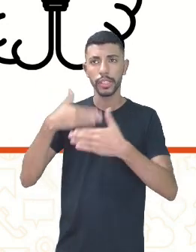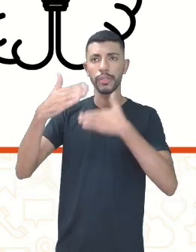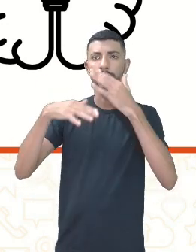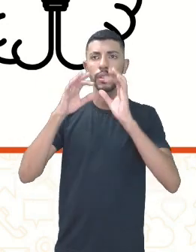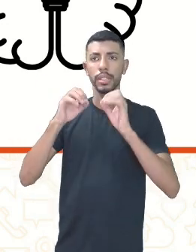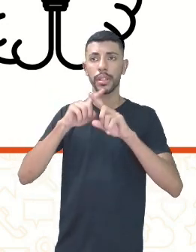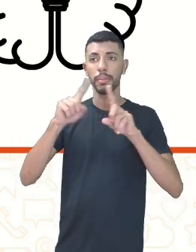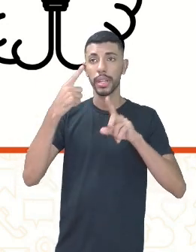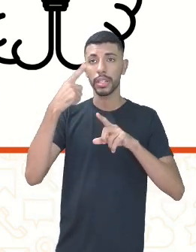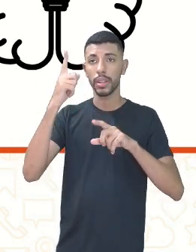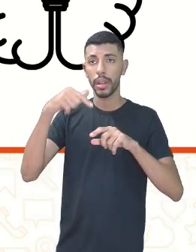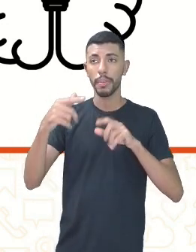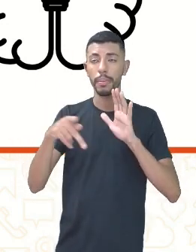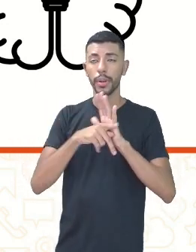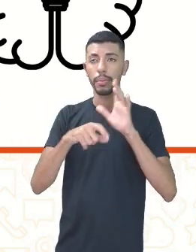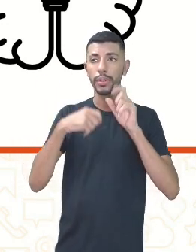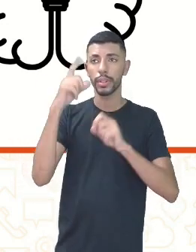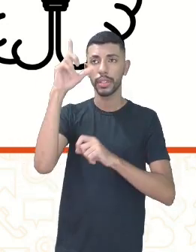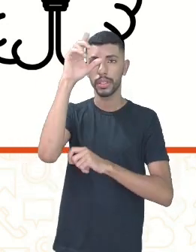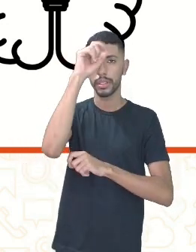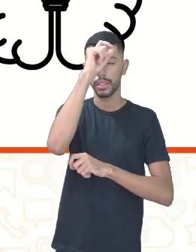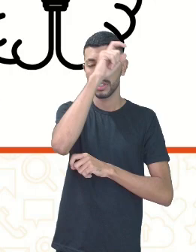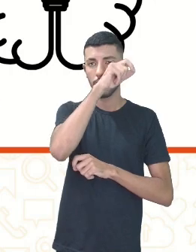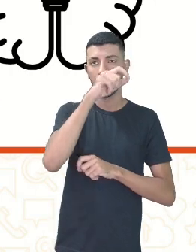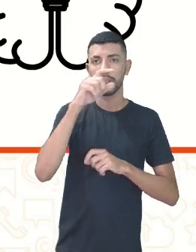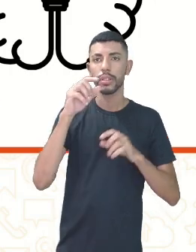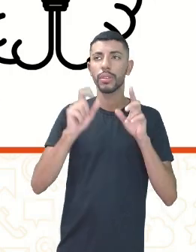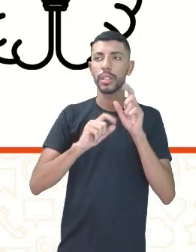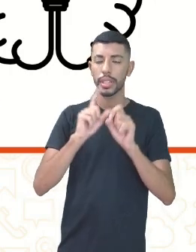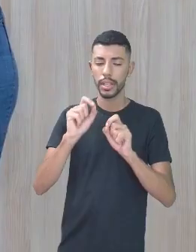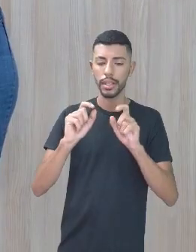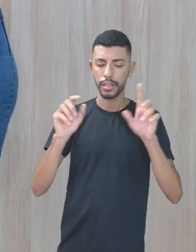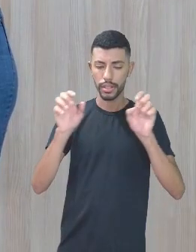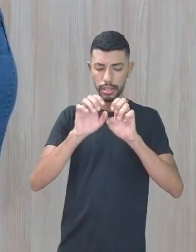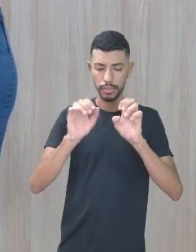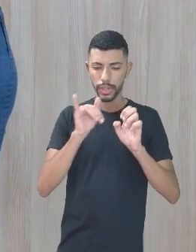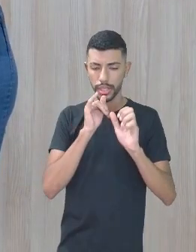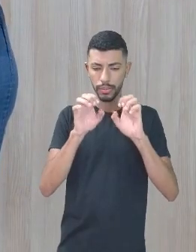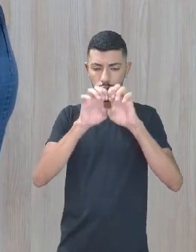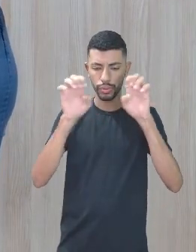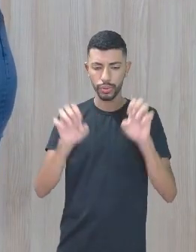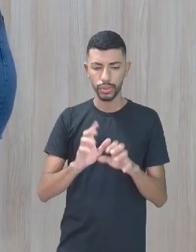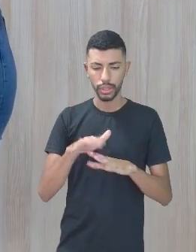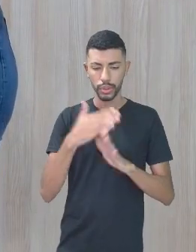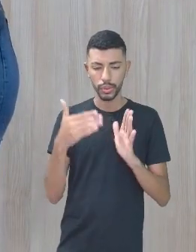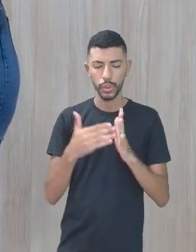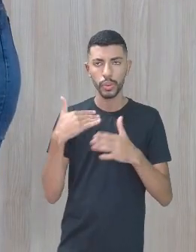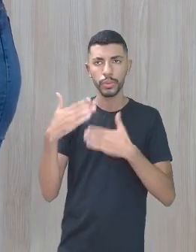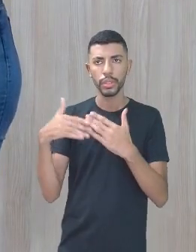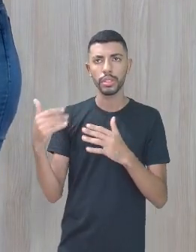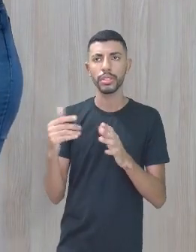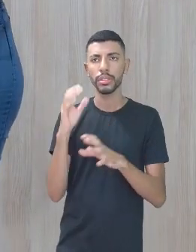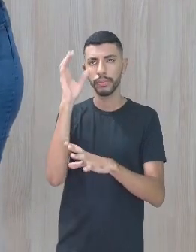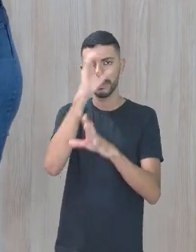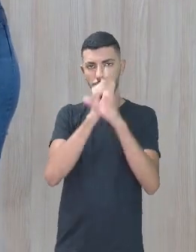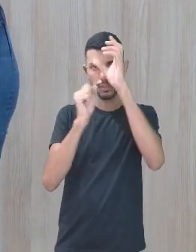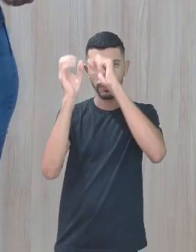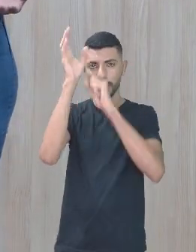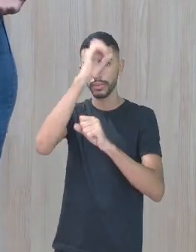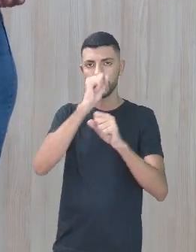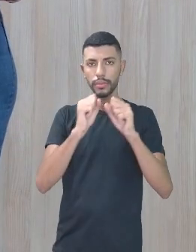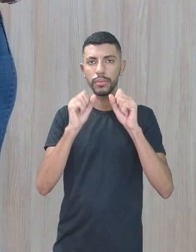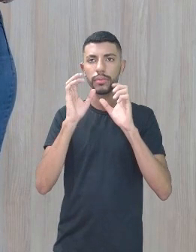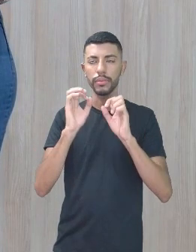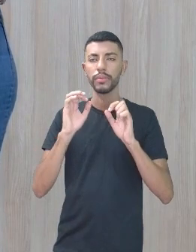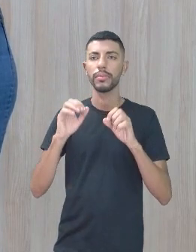humano cognitivo, né, que está estruturando todo esse processo de aprendizagem, ele não se dá sem